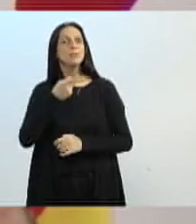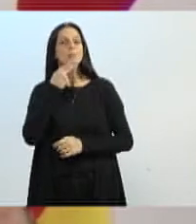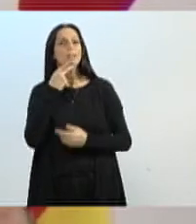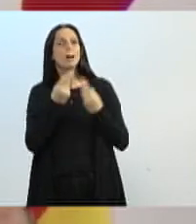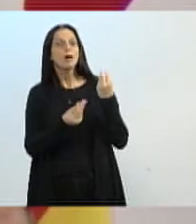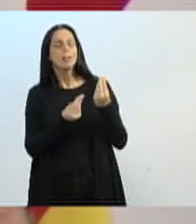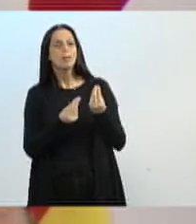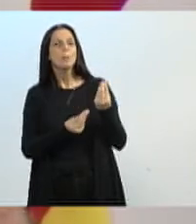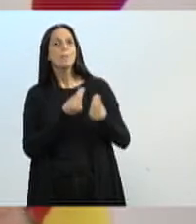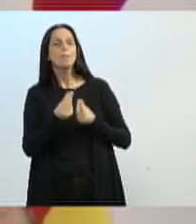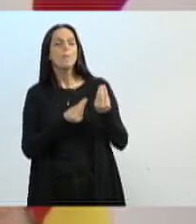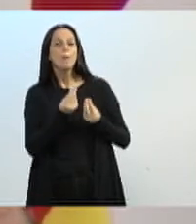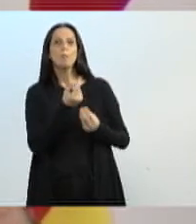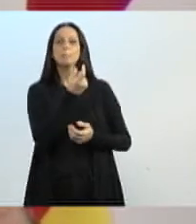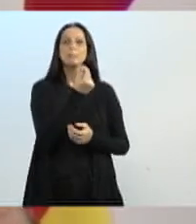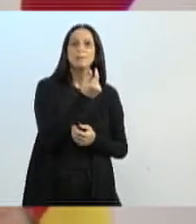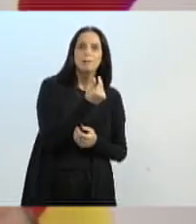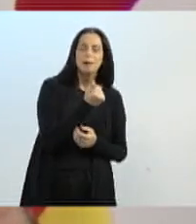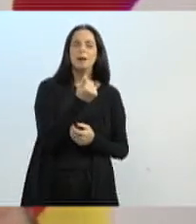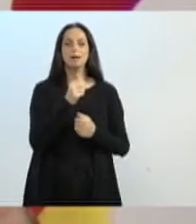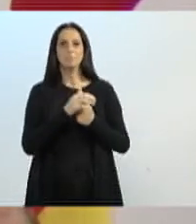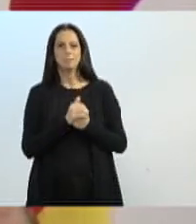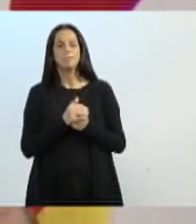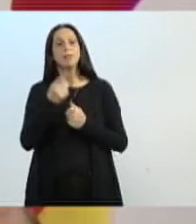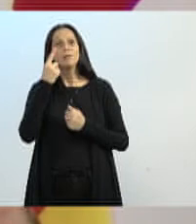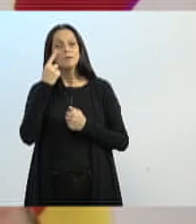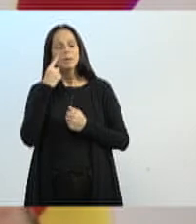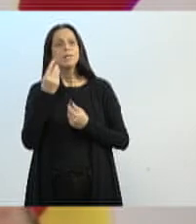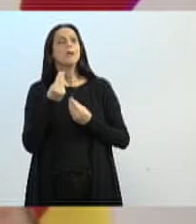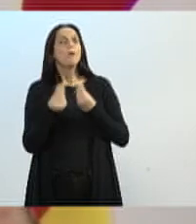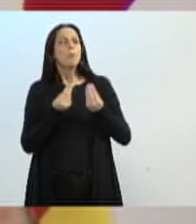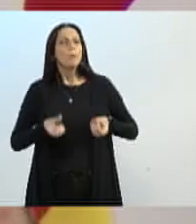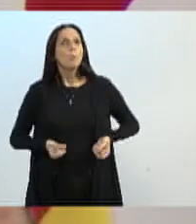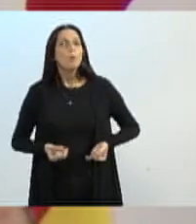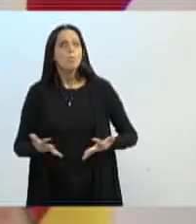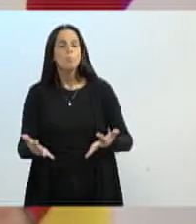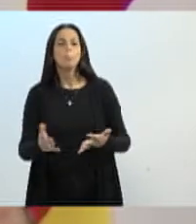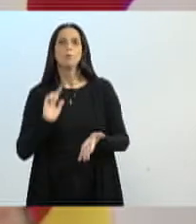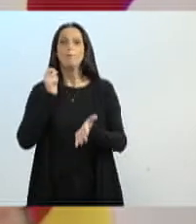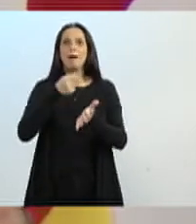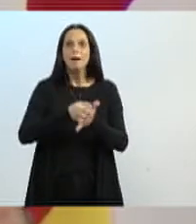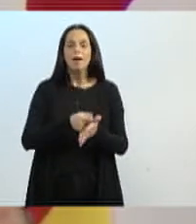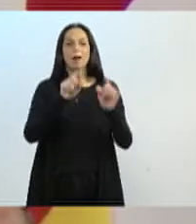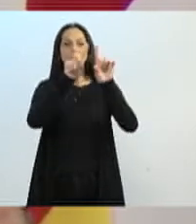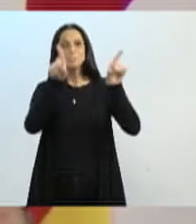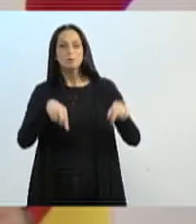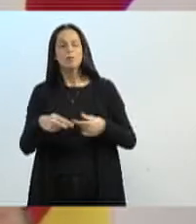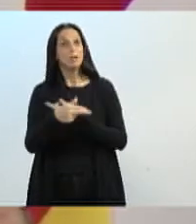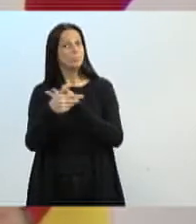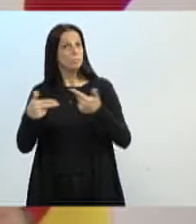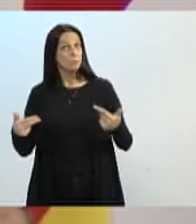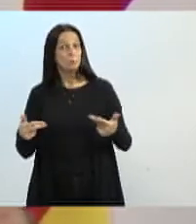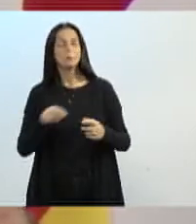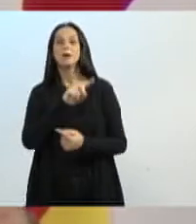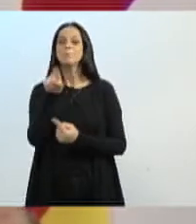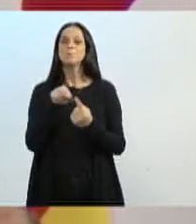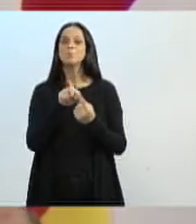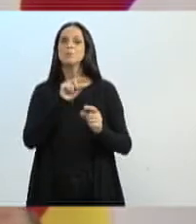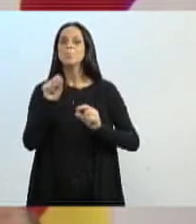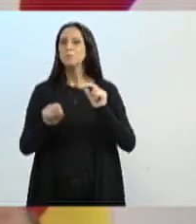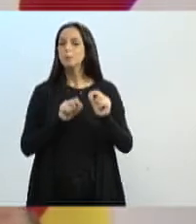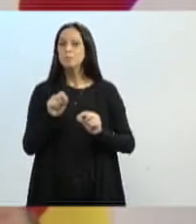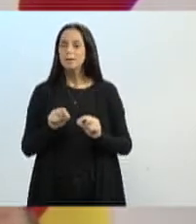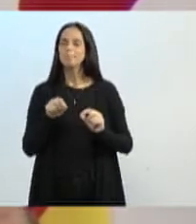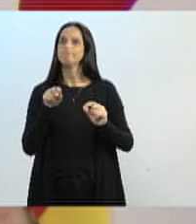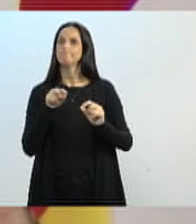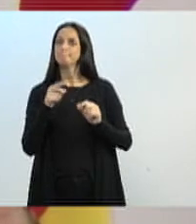pretende desenvolver, considerando todos os custos operacionais da atividade, com o objetivo de aferir se